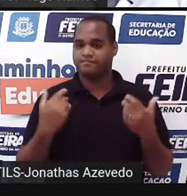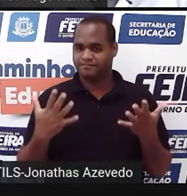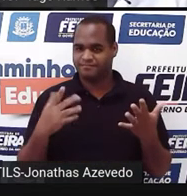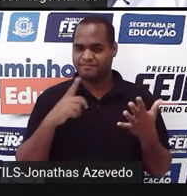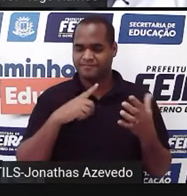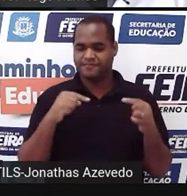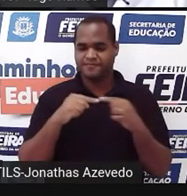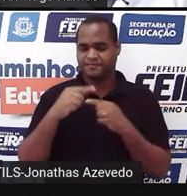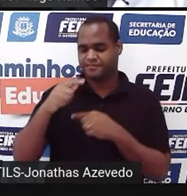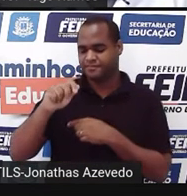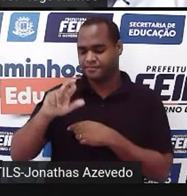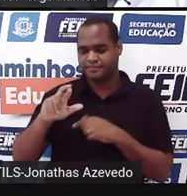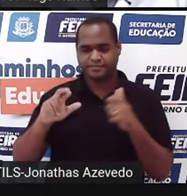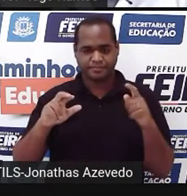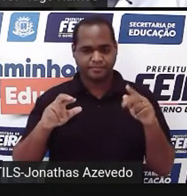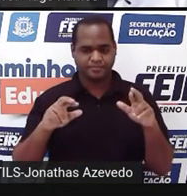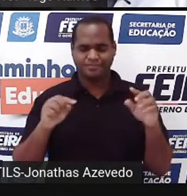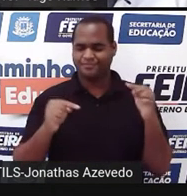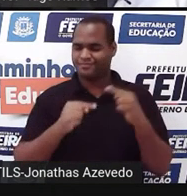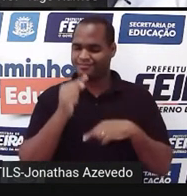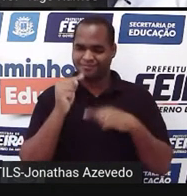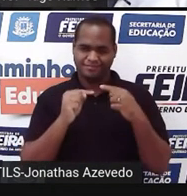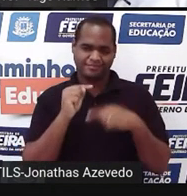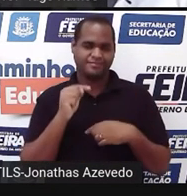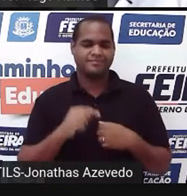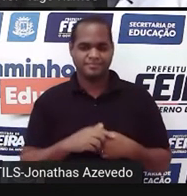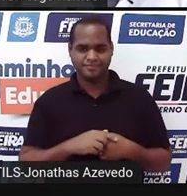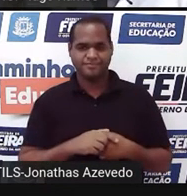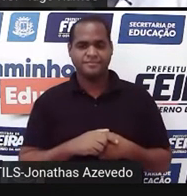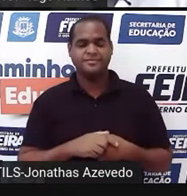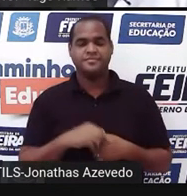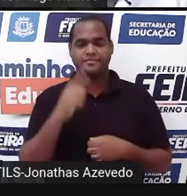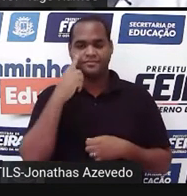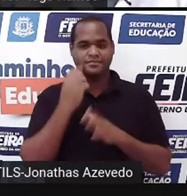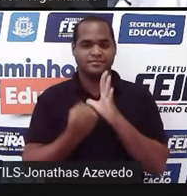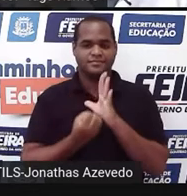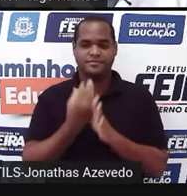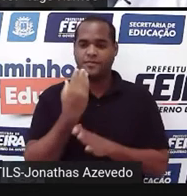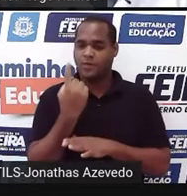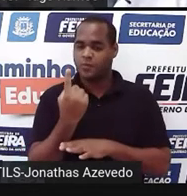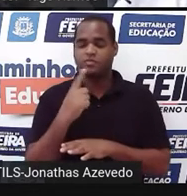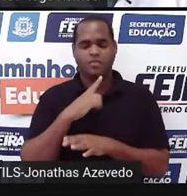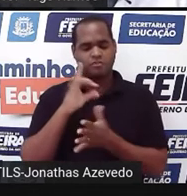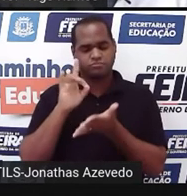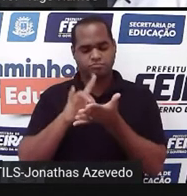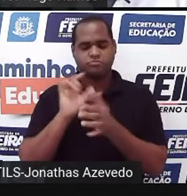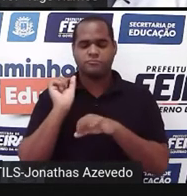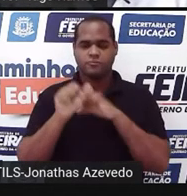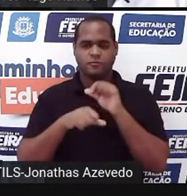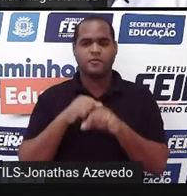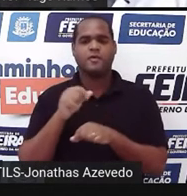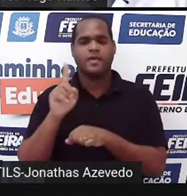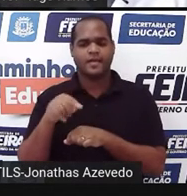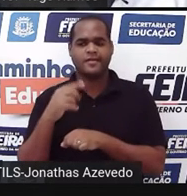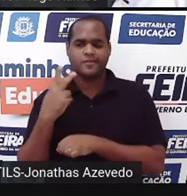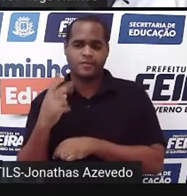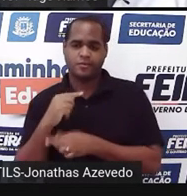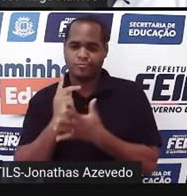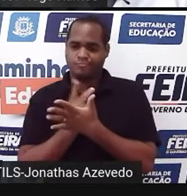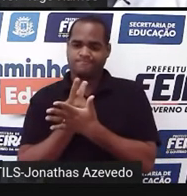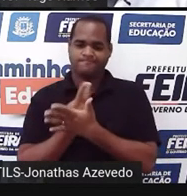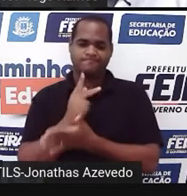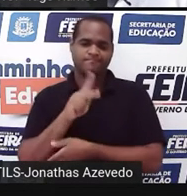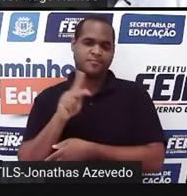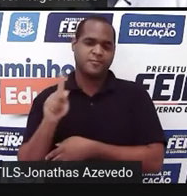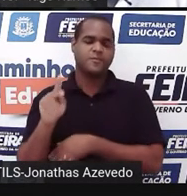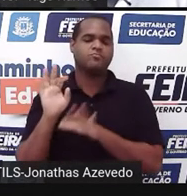esse par não funciona tá ali apareceu um mas na verdade seria dois tá bom Foi um erro Zinho o meu na hora